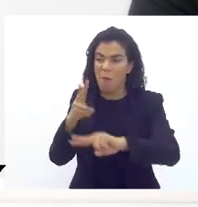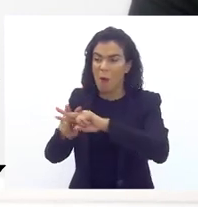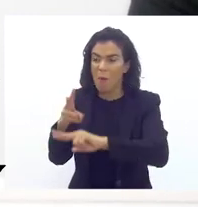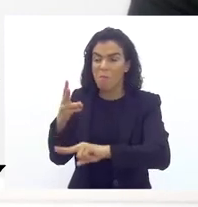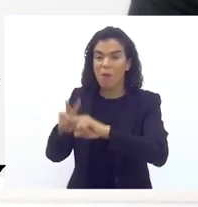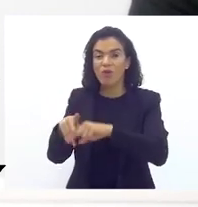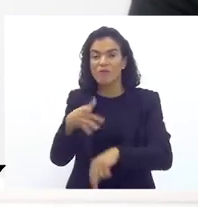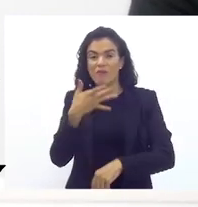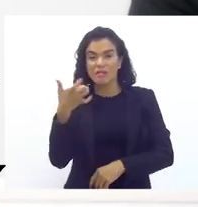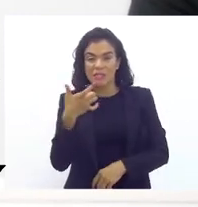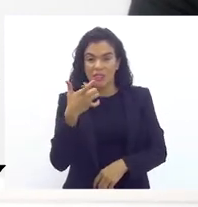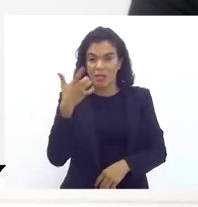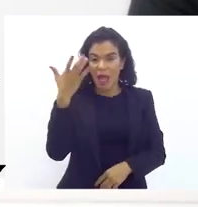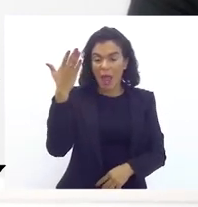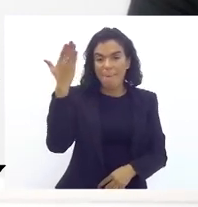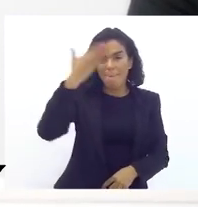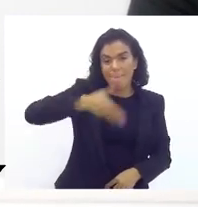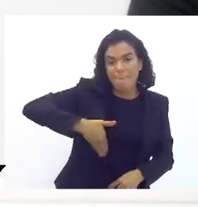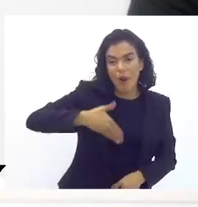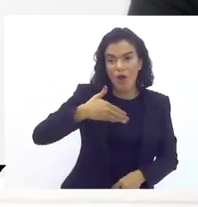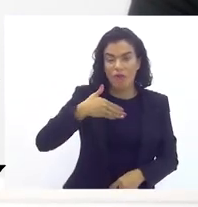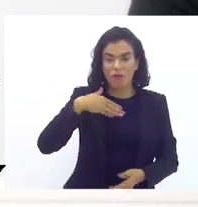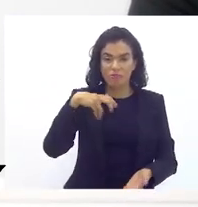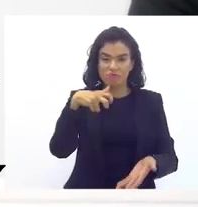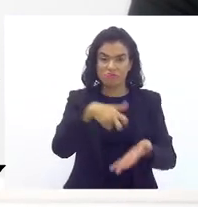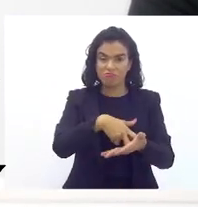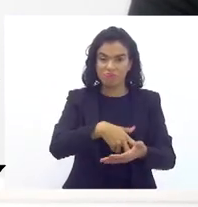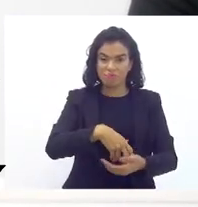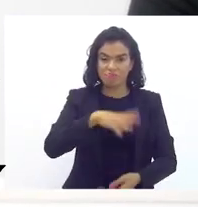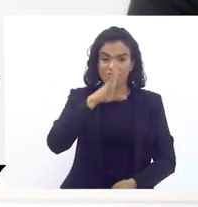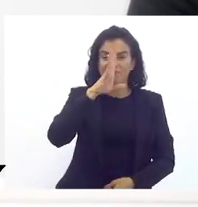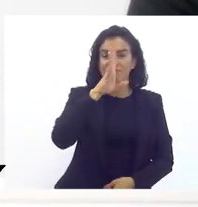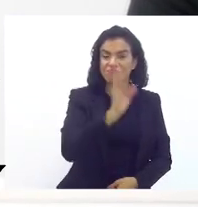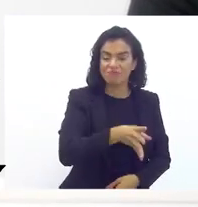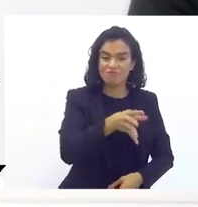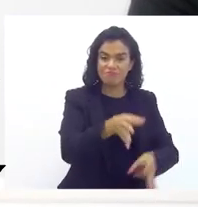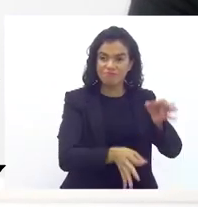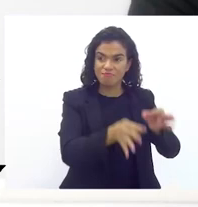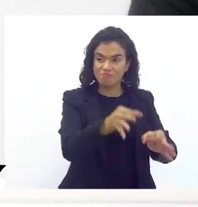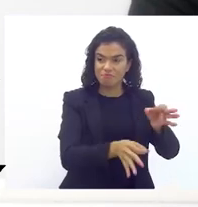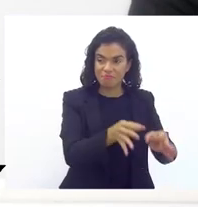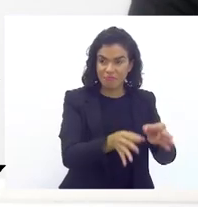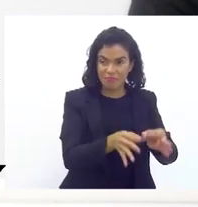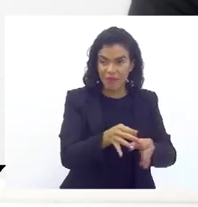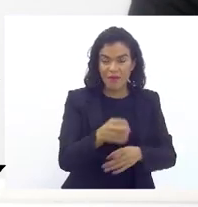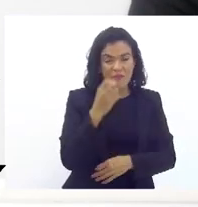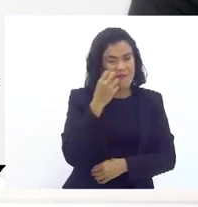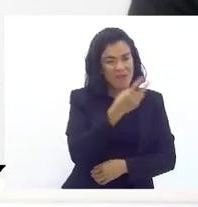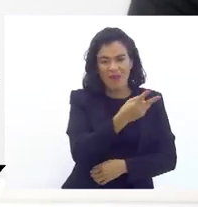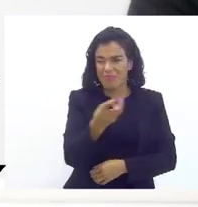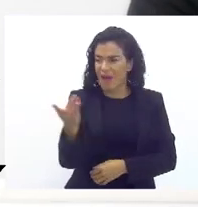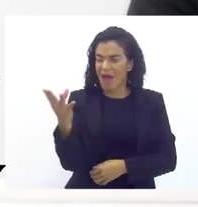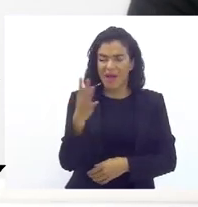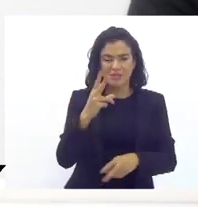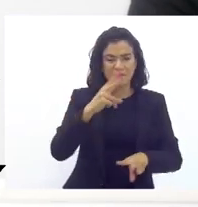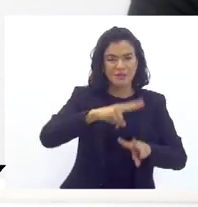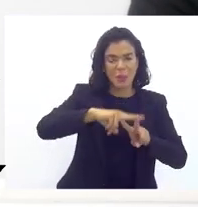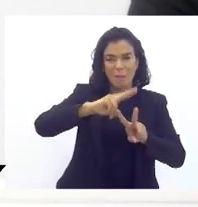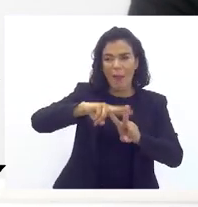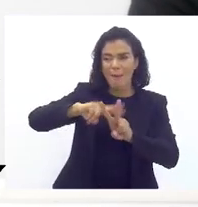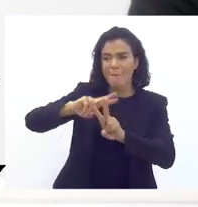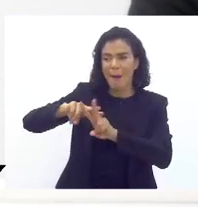a prova da acusação que é isso que a gente está tratando que hoje que a gente vê quando a gente vê essas prisões acontecerem